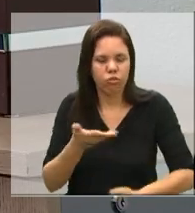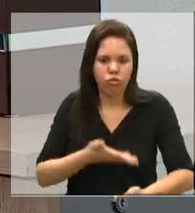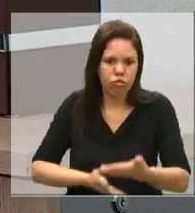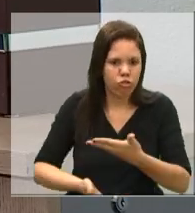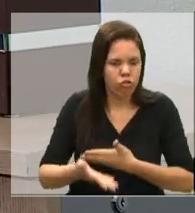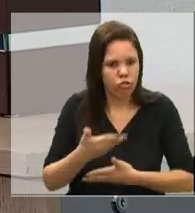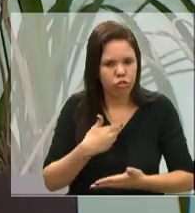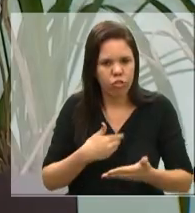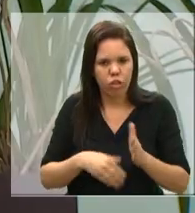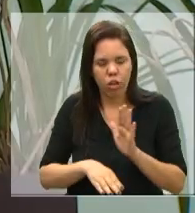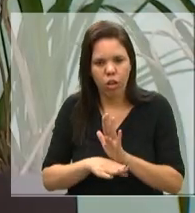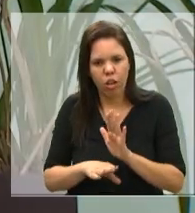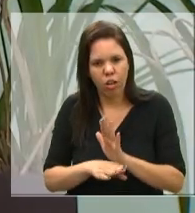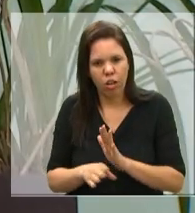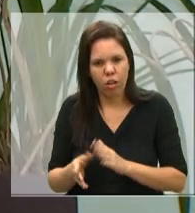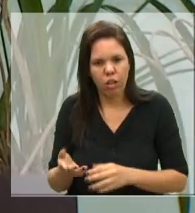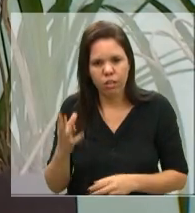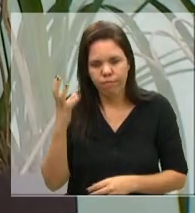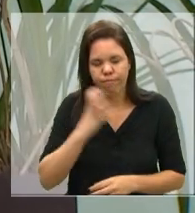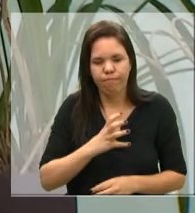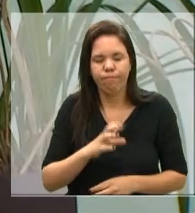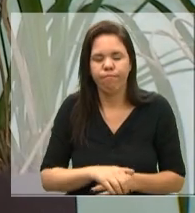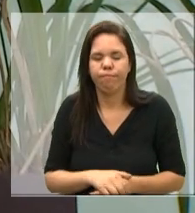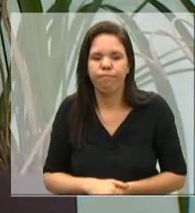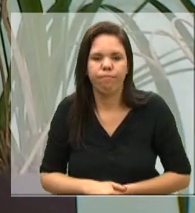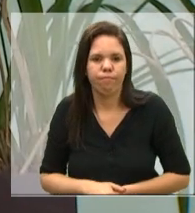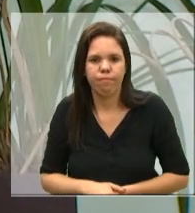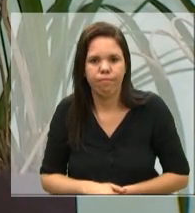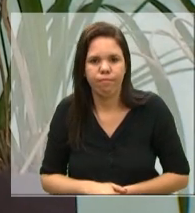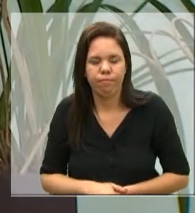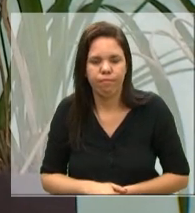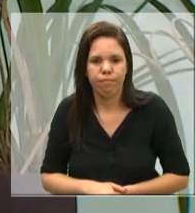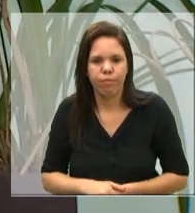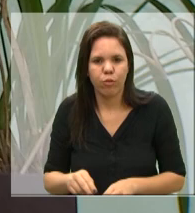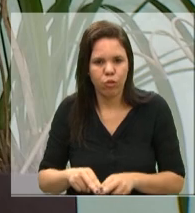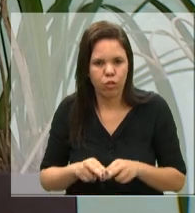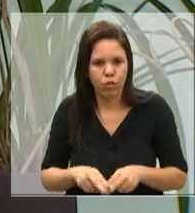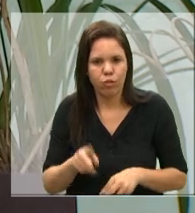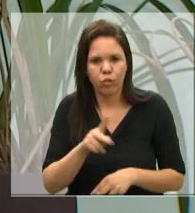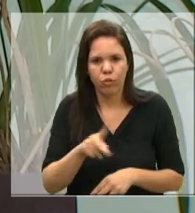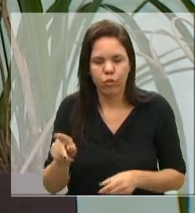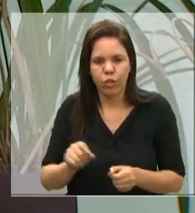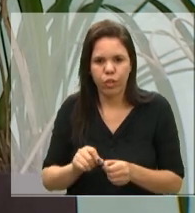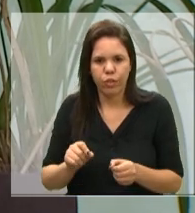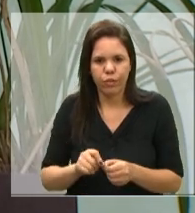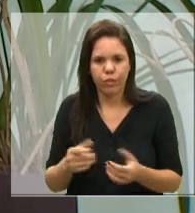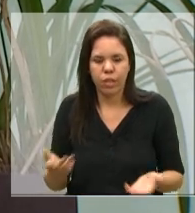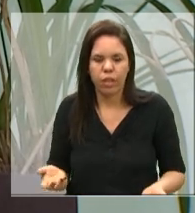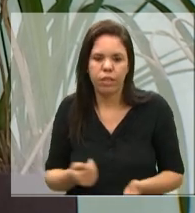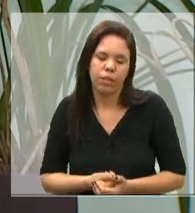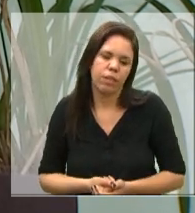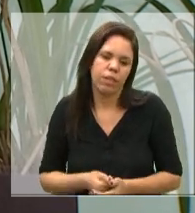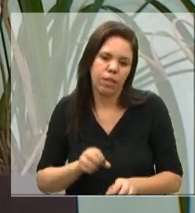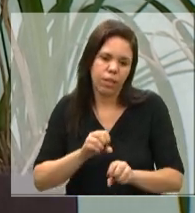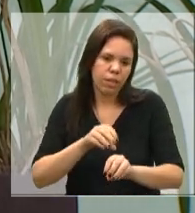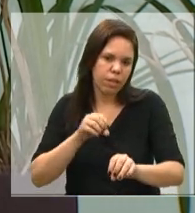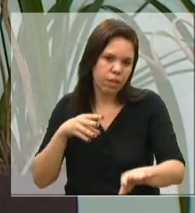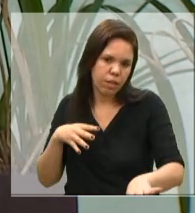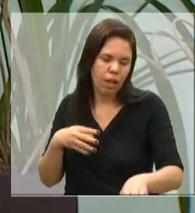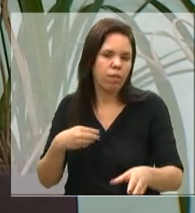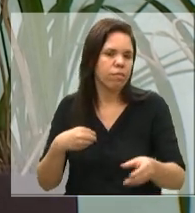interação e mediação muito sérios. Justamente pelo que a professora Fátima mencionava, a EAD